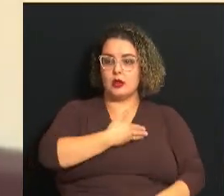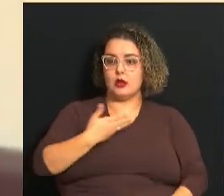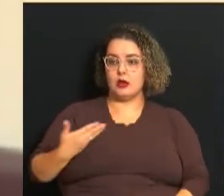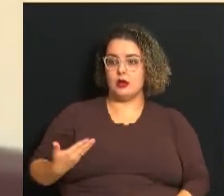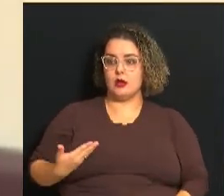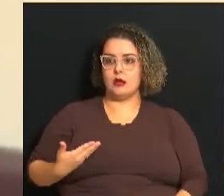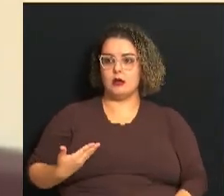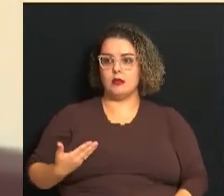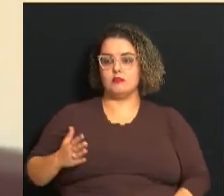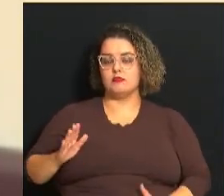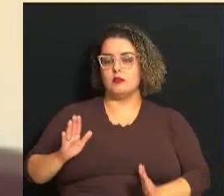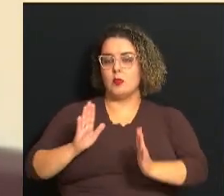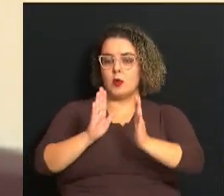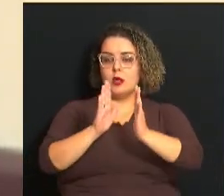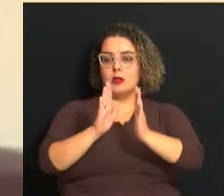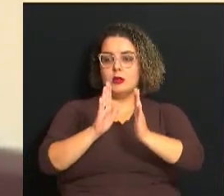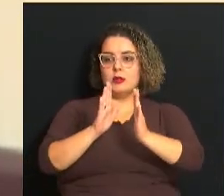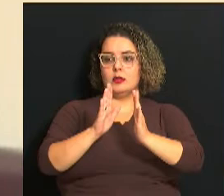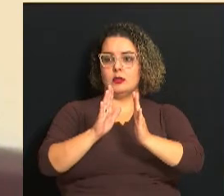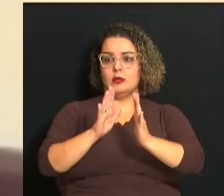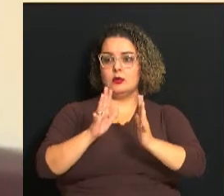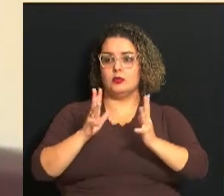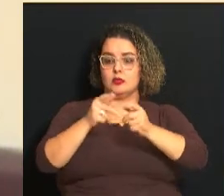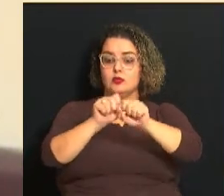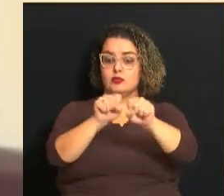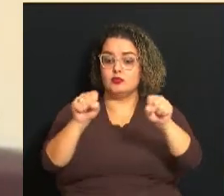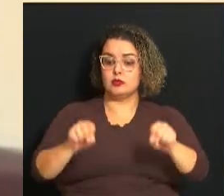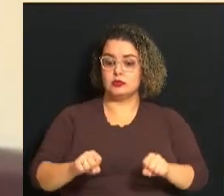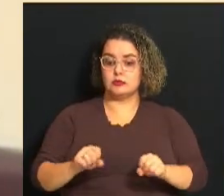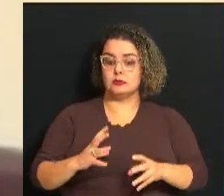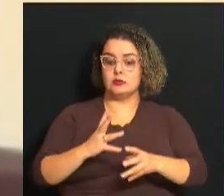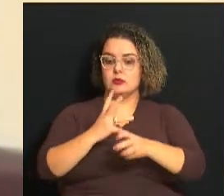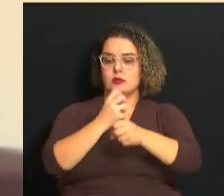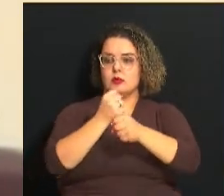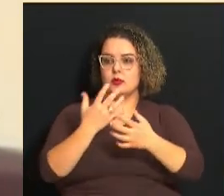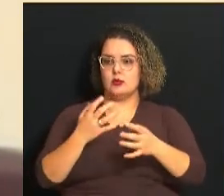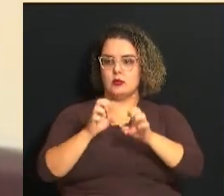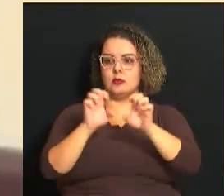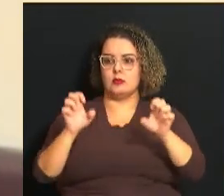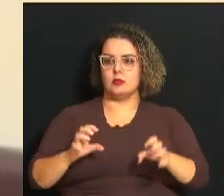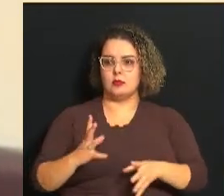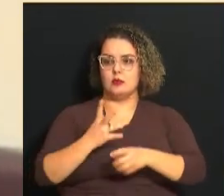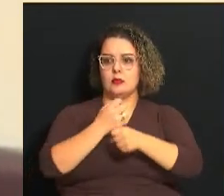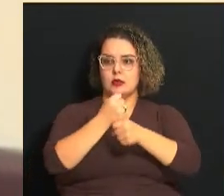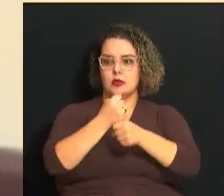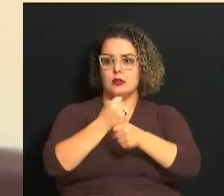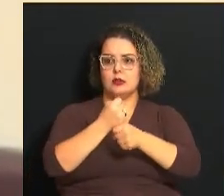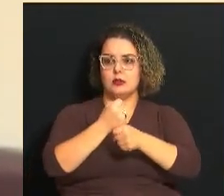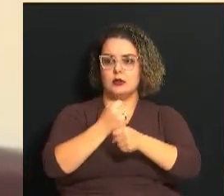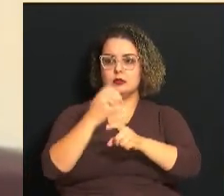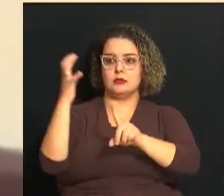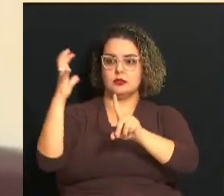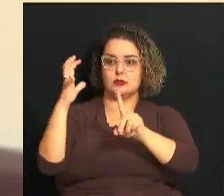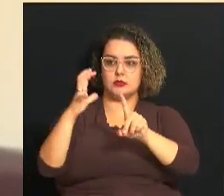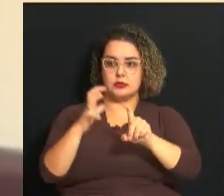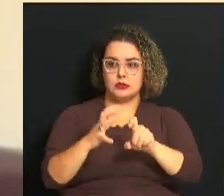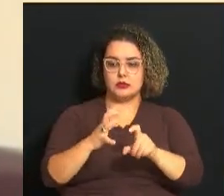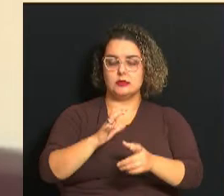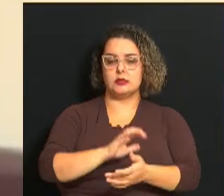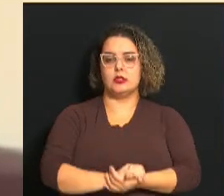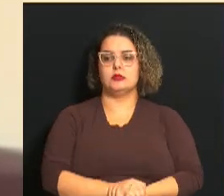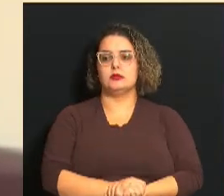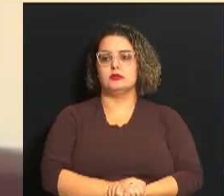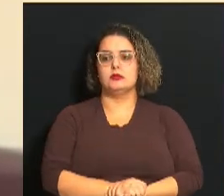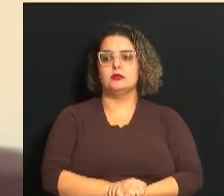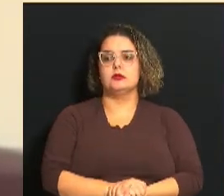é enfrenta uma máquina né Muito forte uma estrutura muito forte é dia Sérgio E aí esse